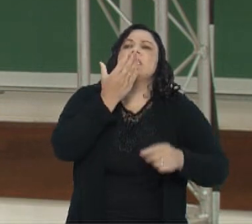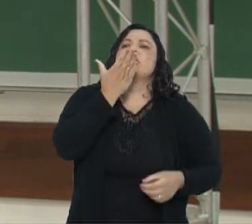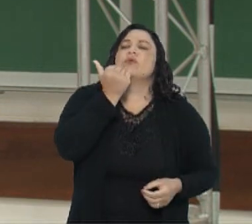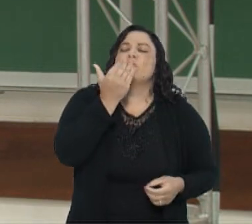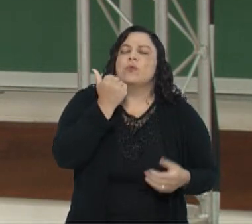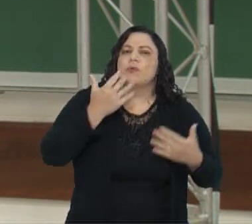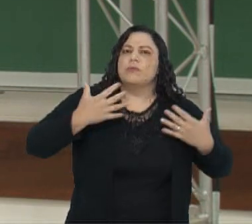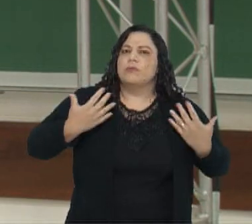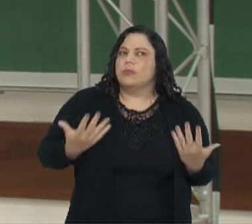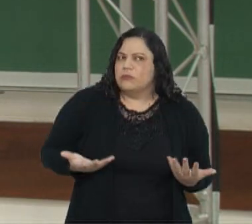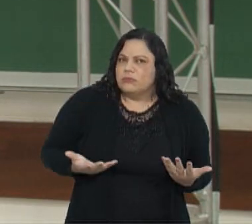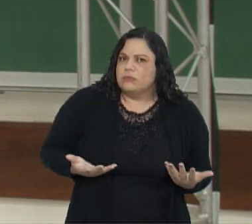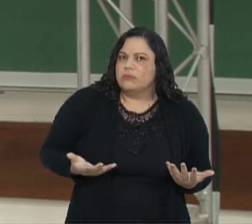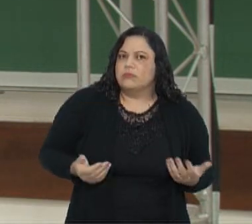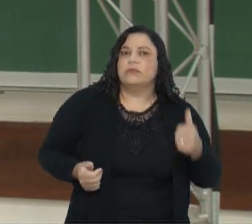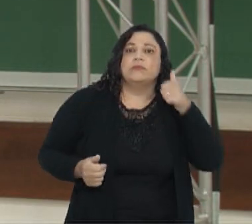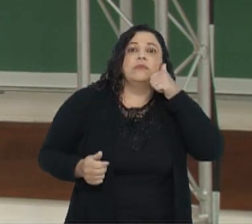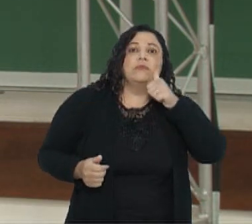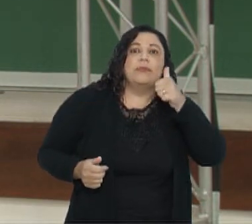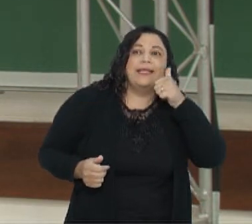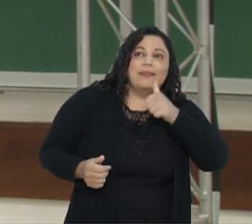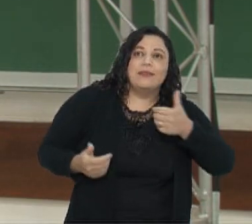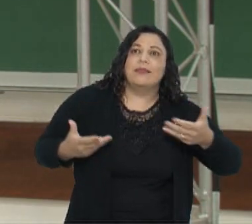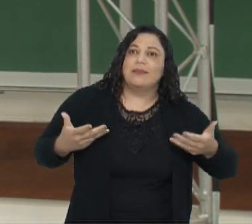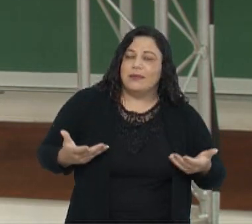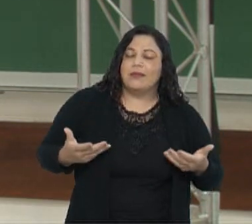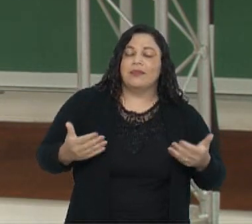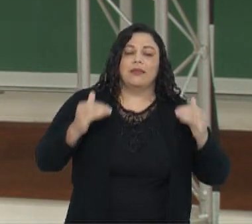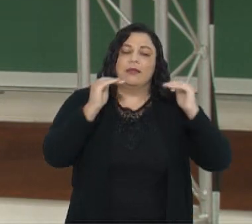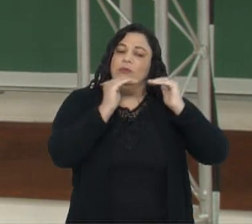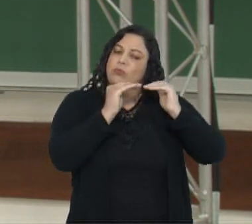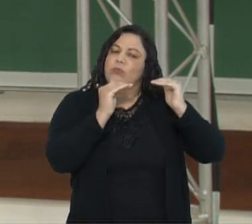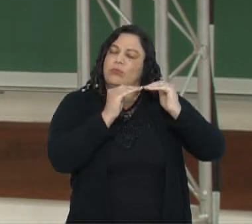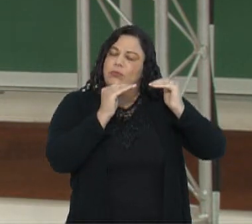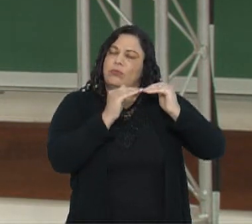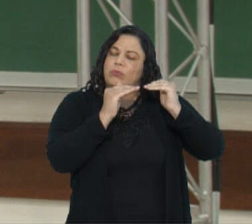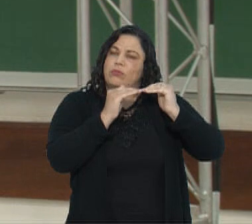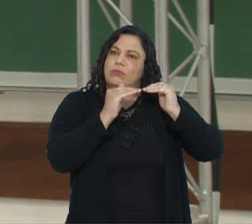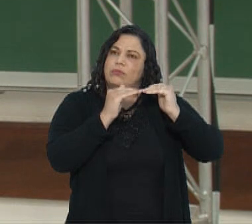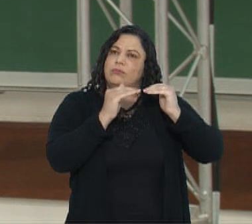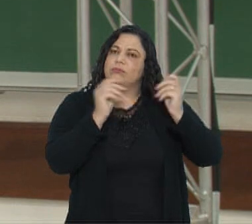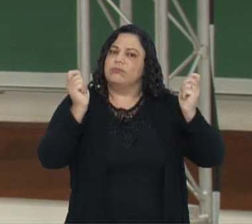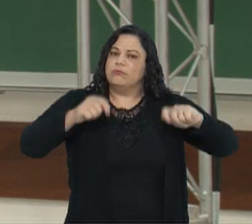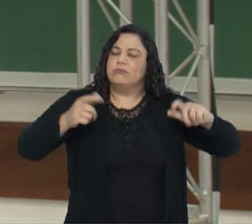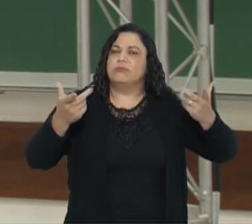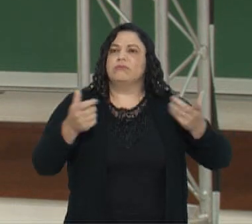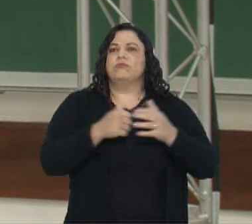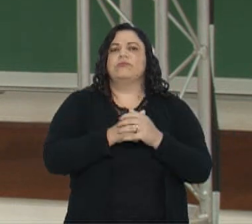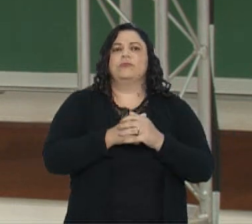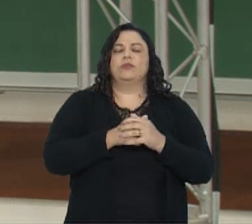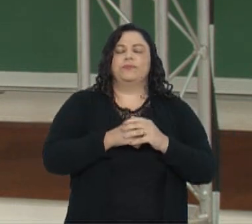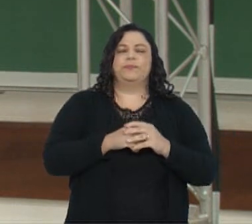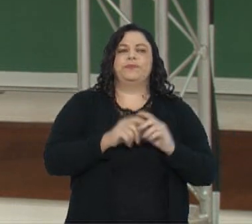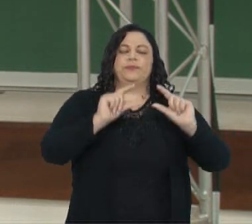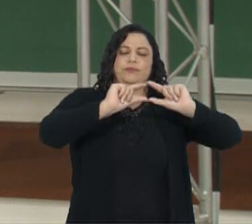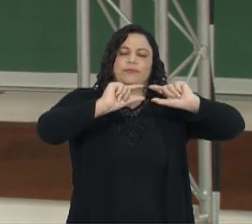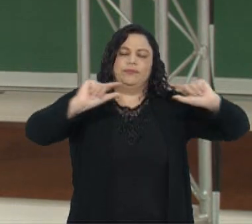está automaticamente concordando com o singular ali da menina.